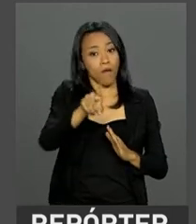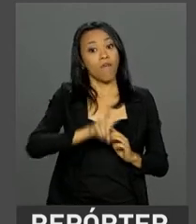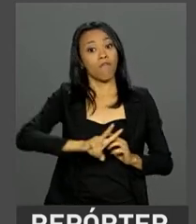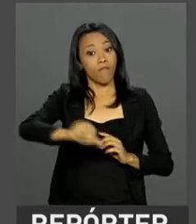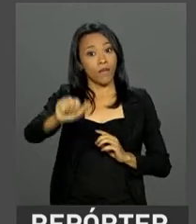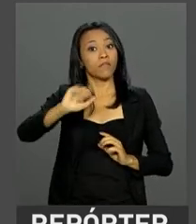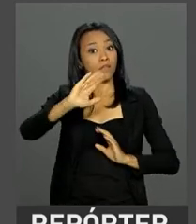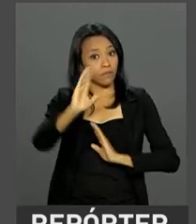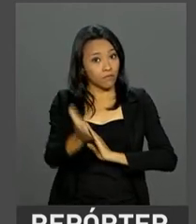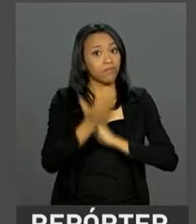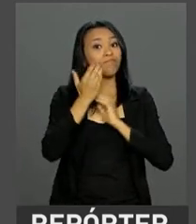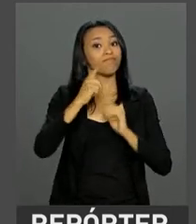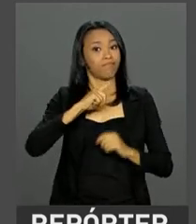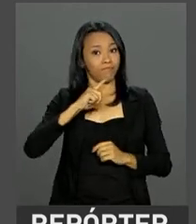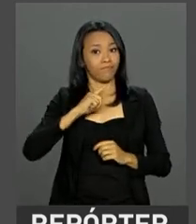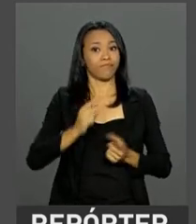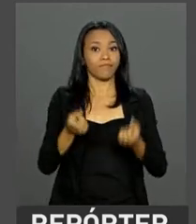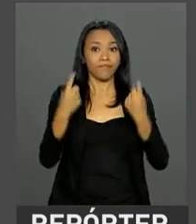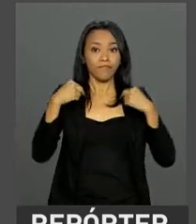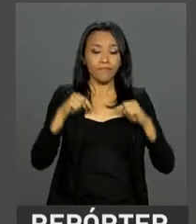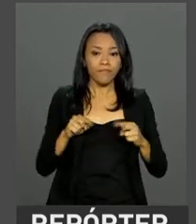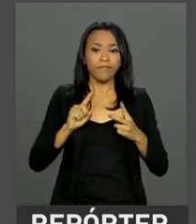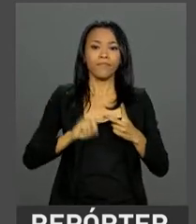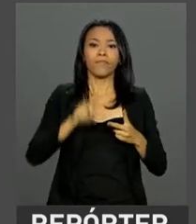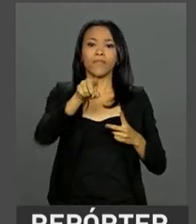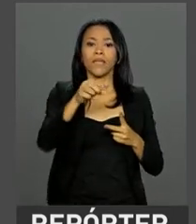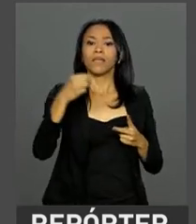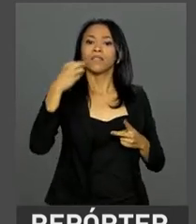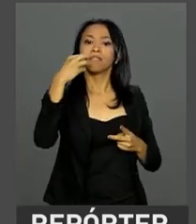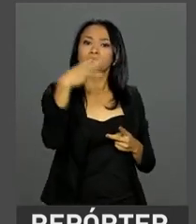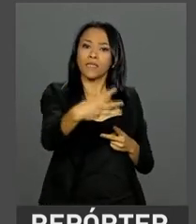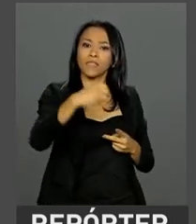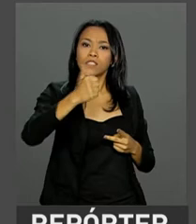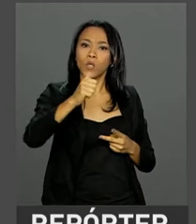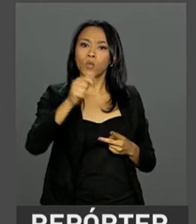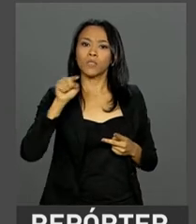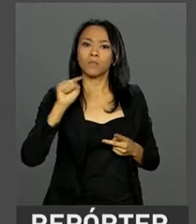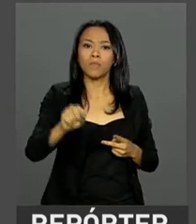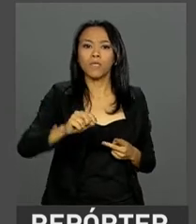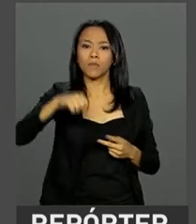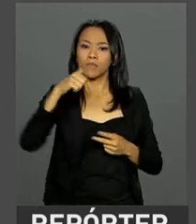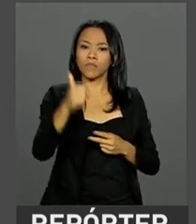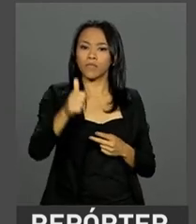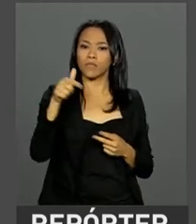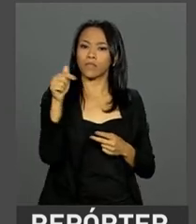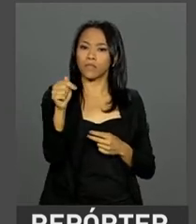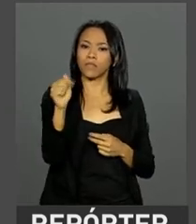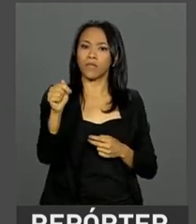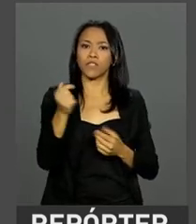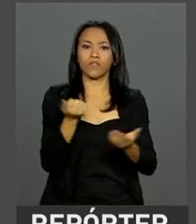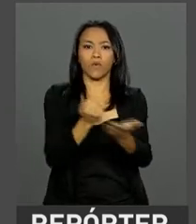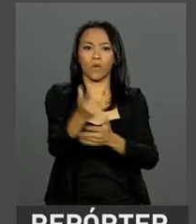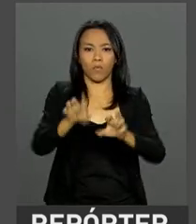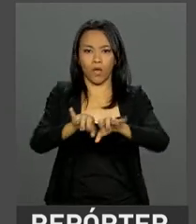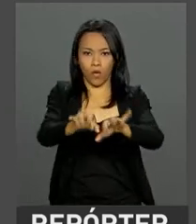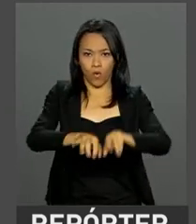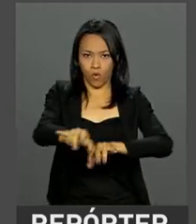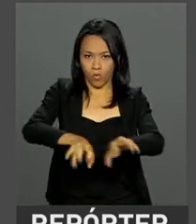beneficiadas serão adquiridos 311 1177 computadores